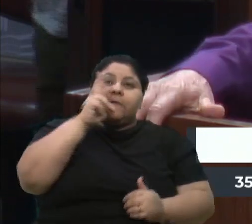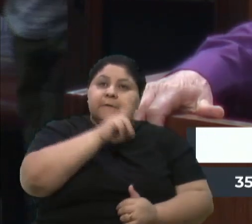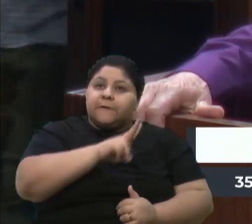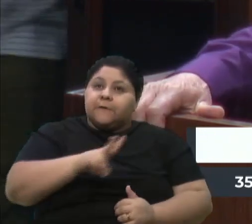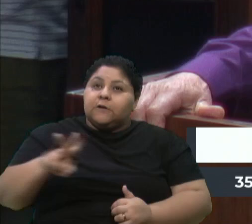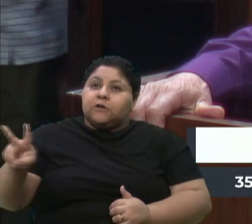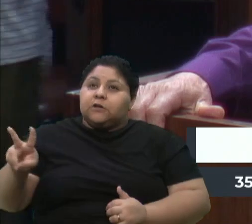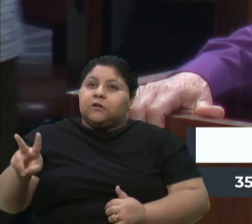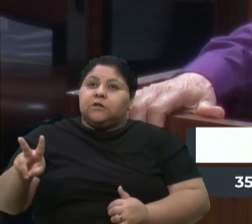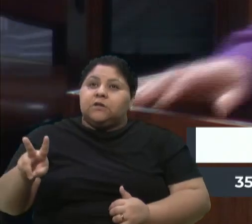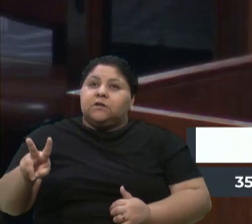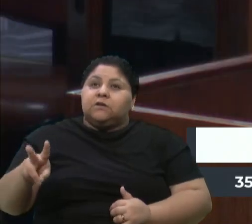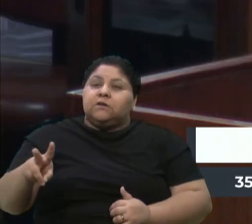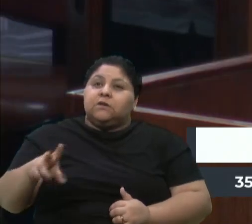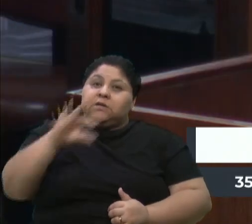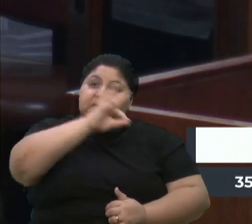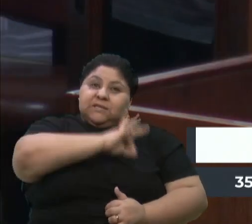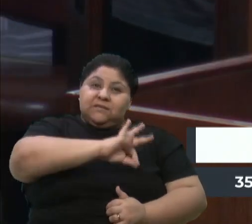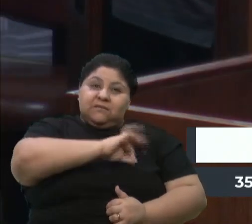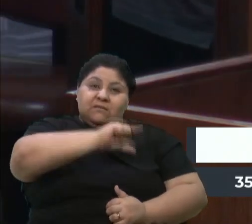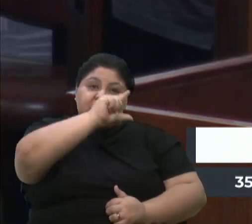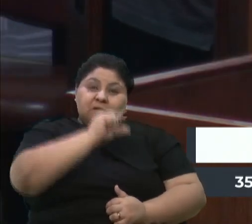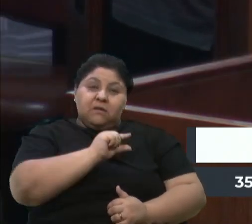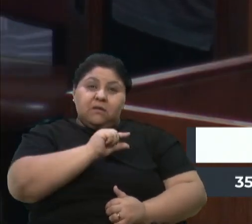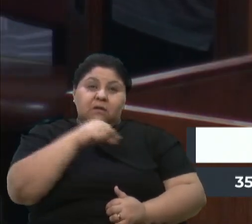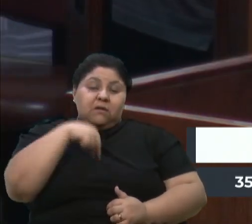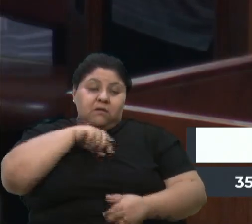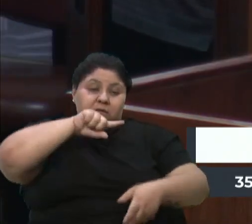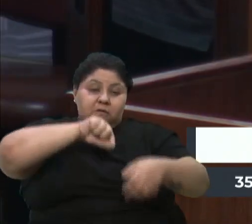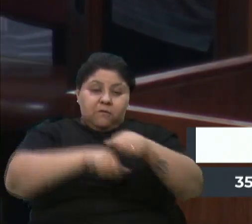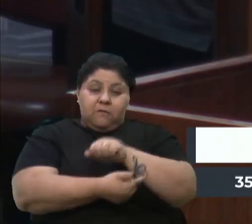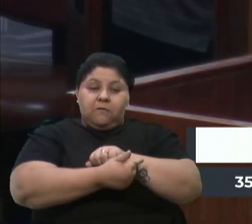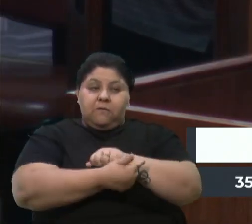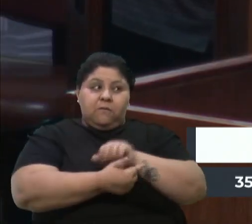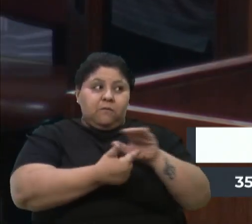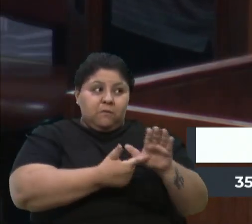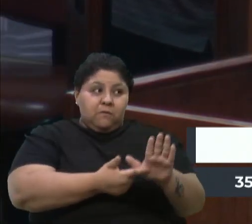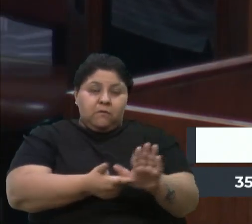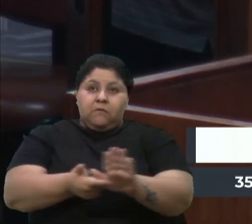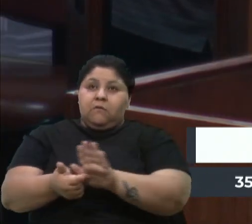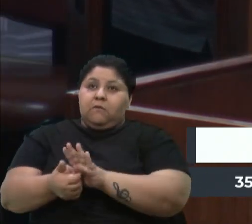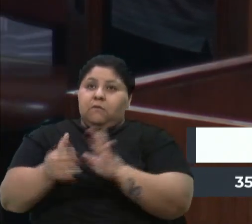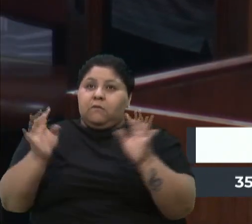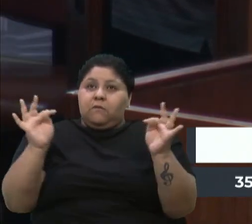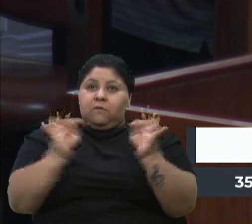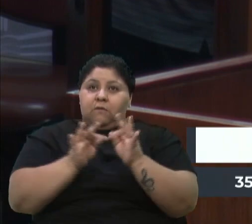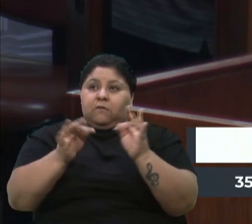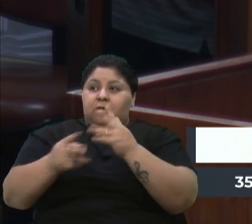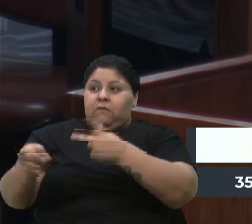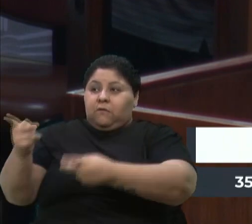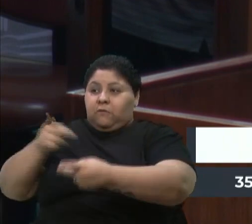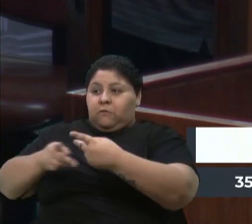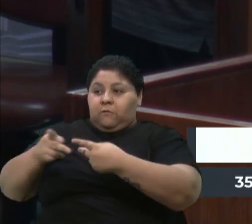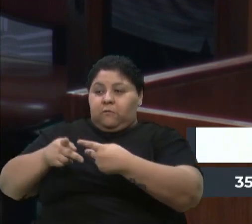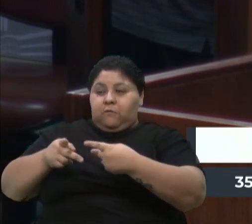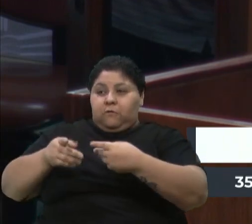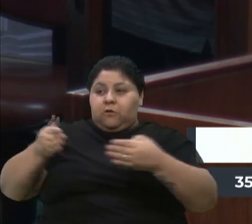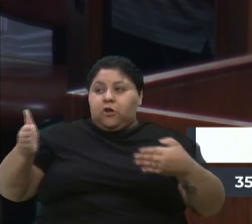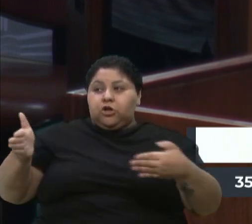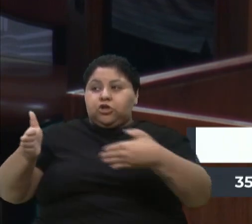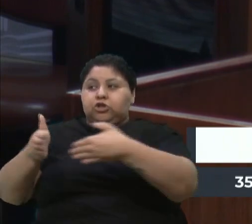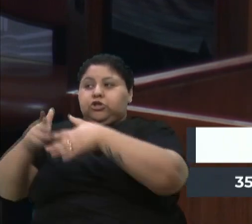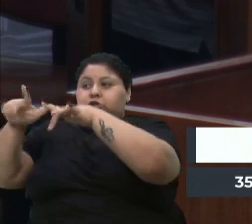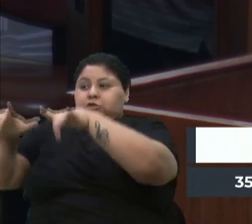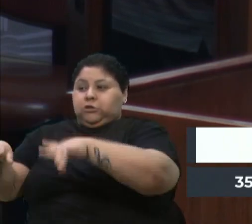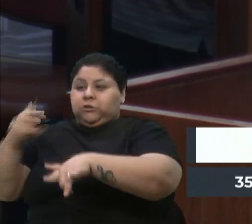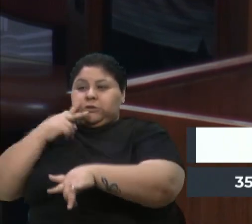salários mínimos, a minha emenda contempla que quando o técnico visita a propriedade, vê e